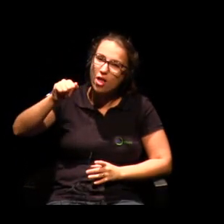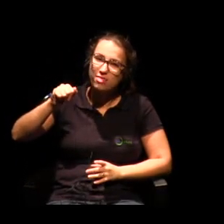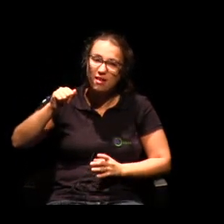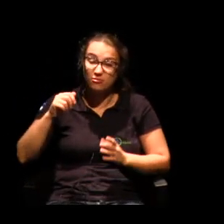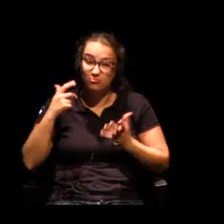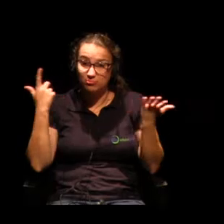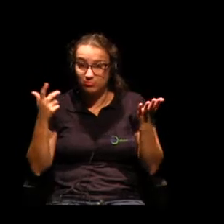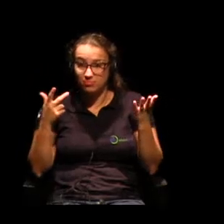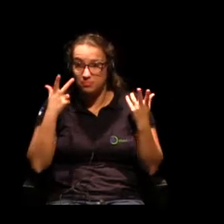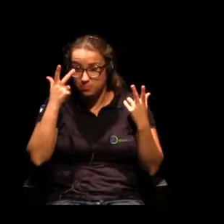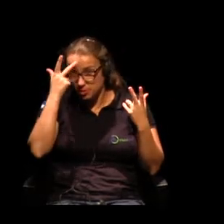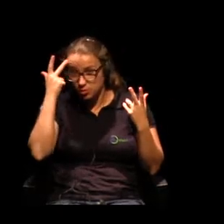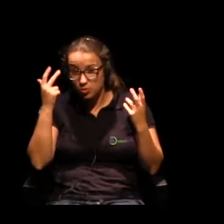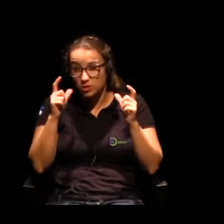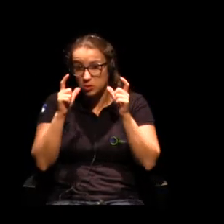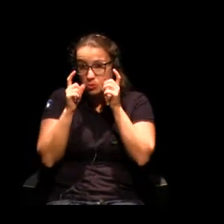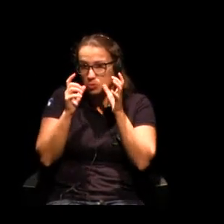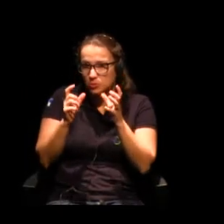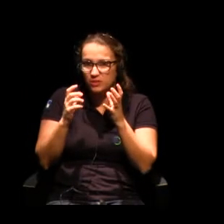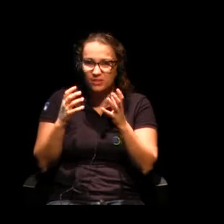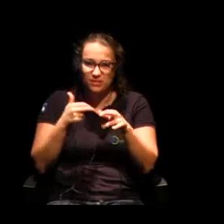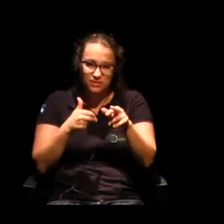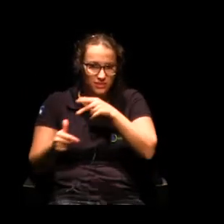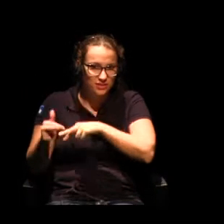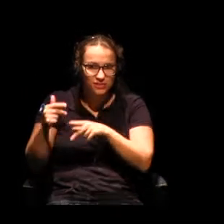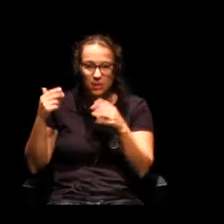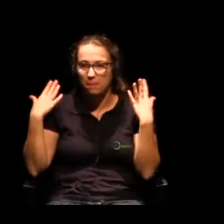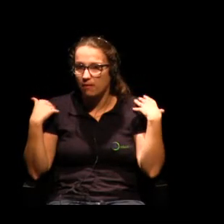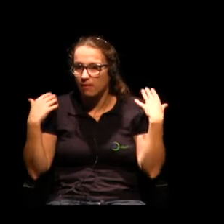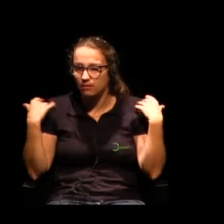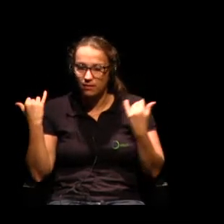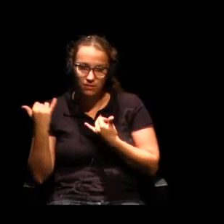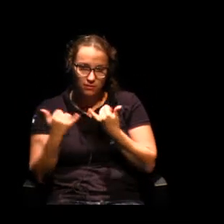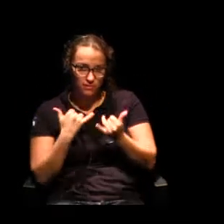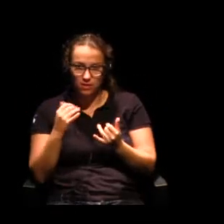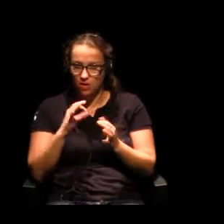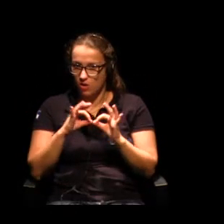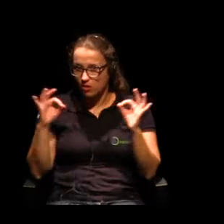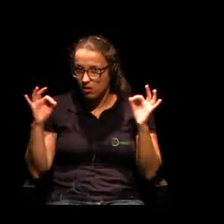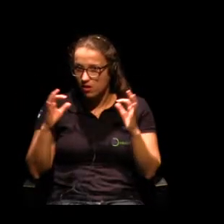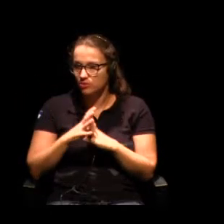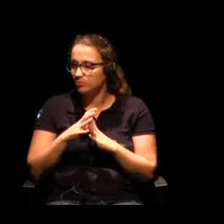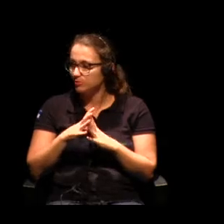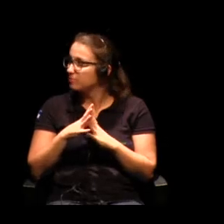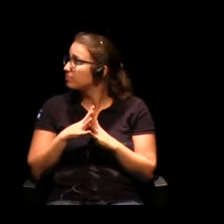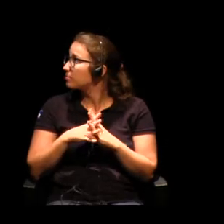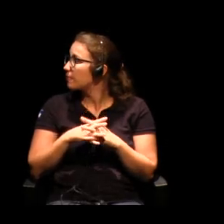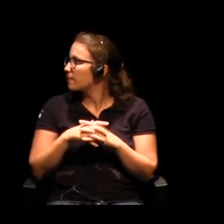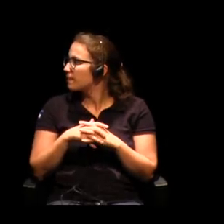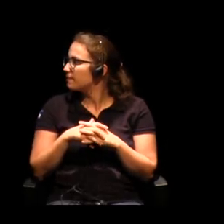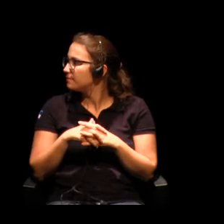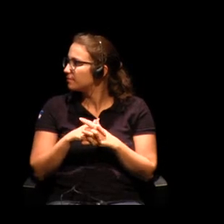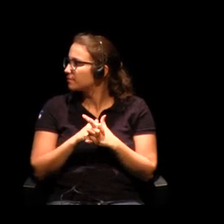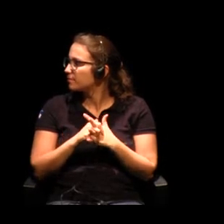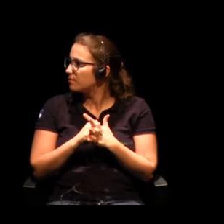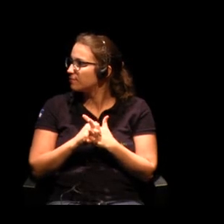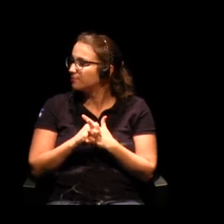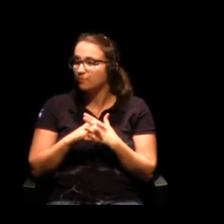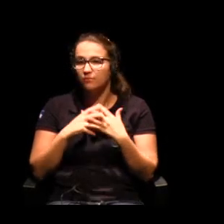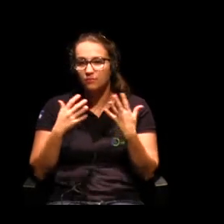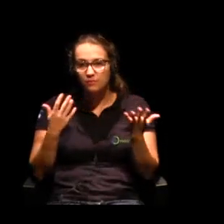show de moda, também outros eventos públicos durante a Fashion Week de Nova York. Esse é o anfiteatro.